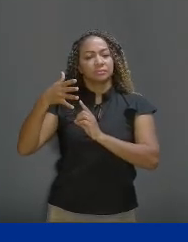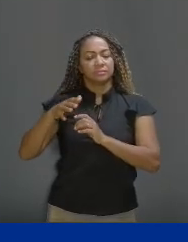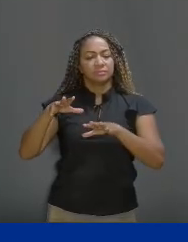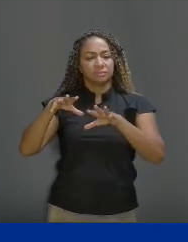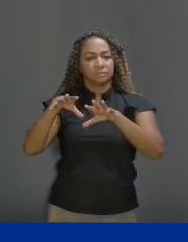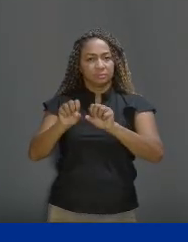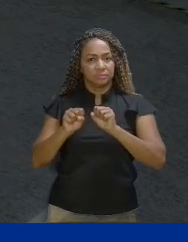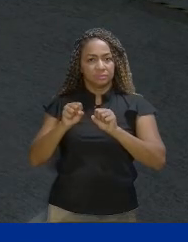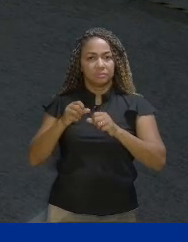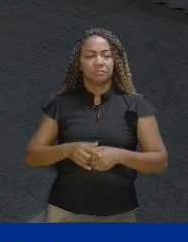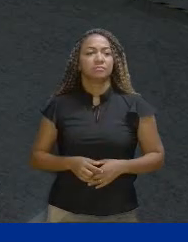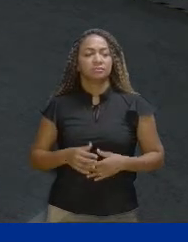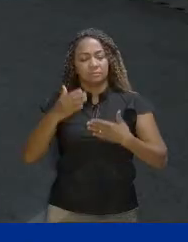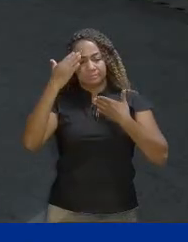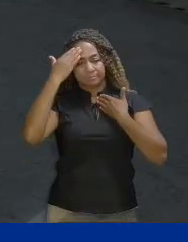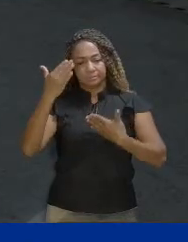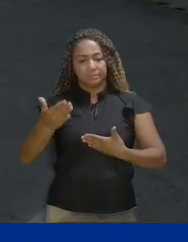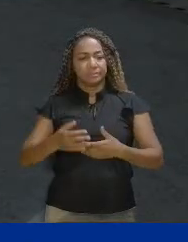palavras.